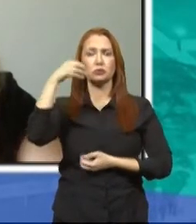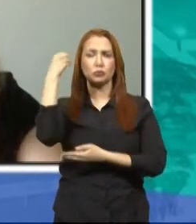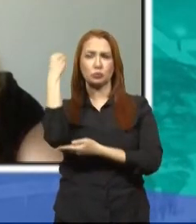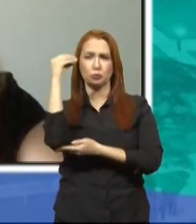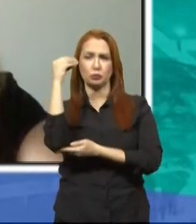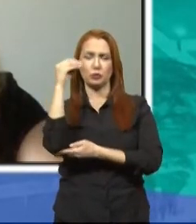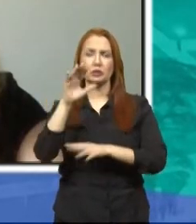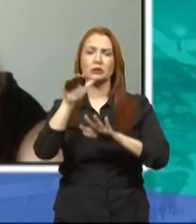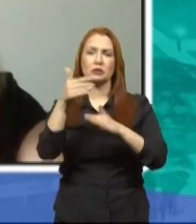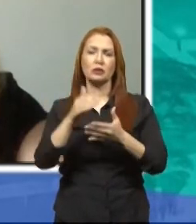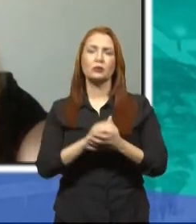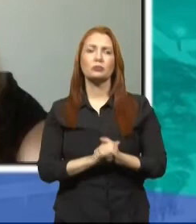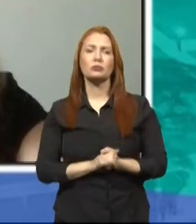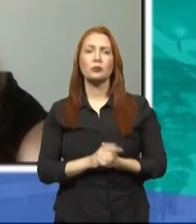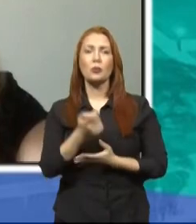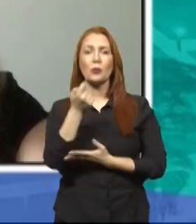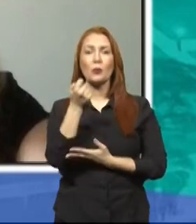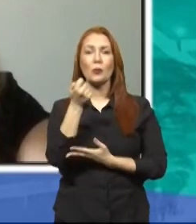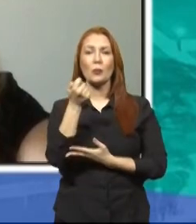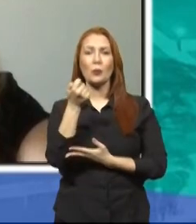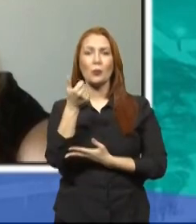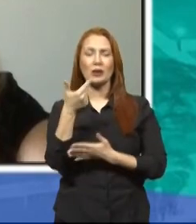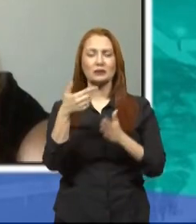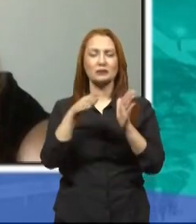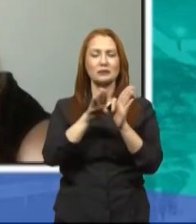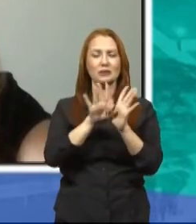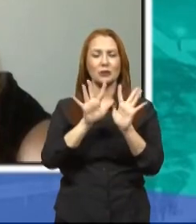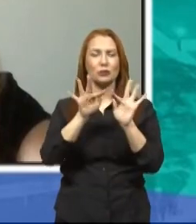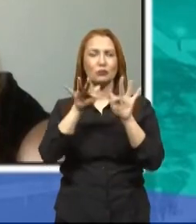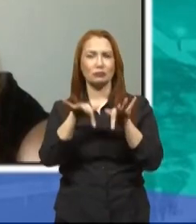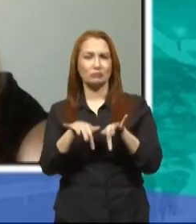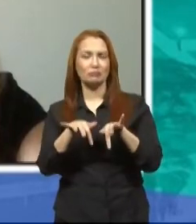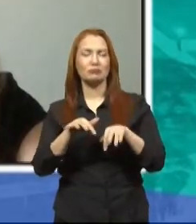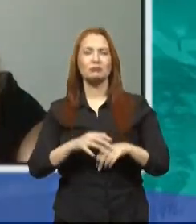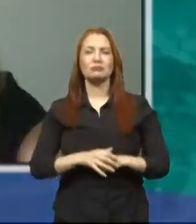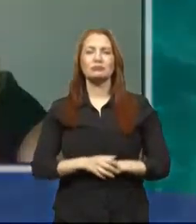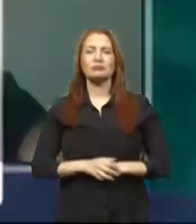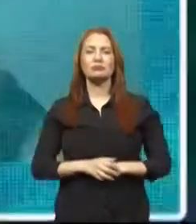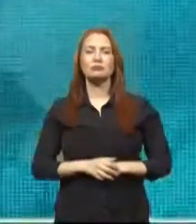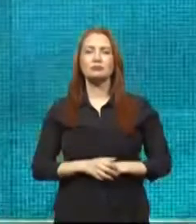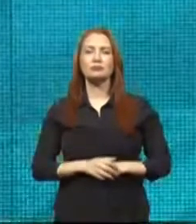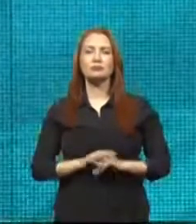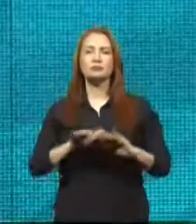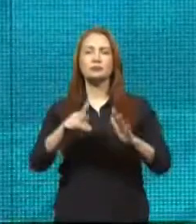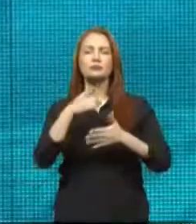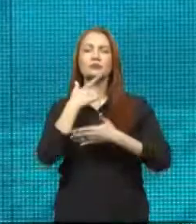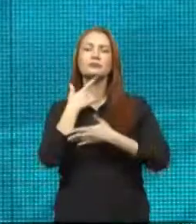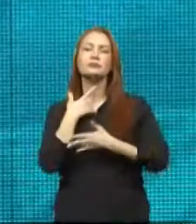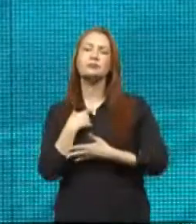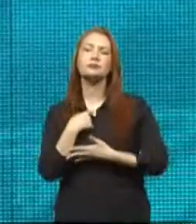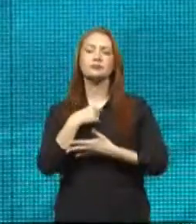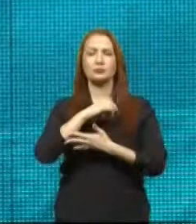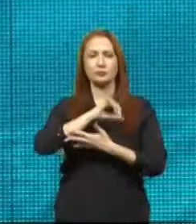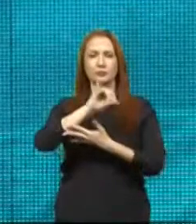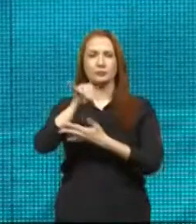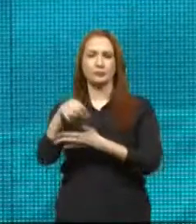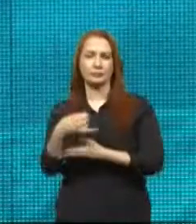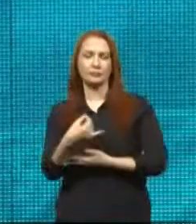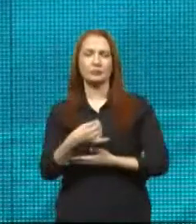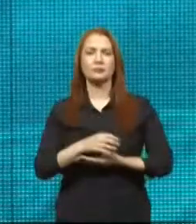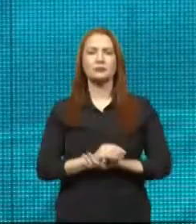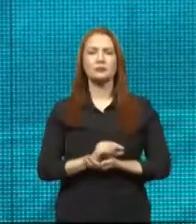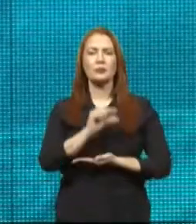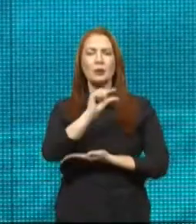já chegando ao final do nosso programa, e eu gostaria de aproveitar esses